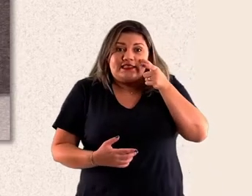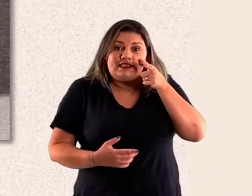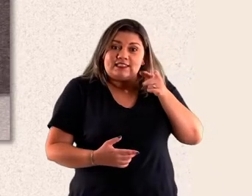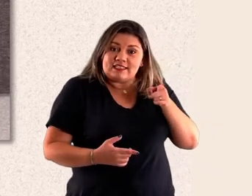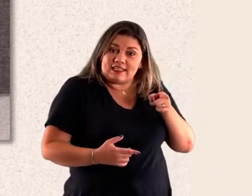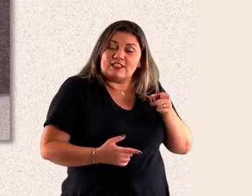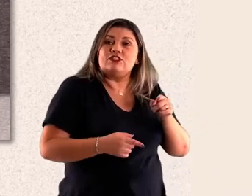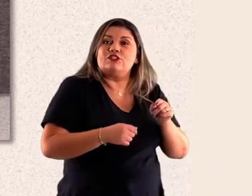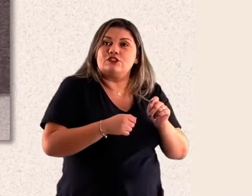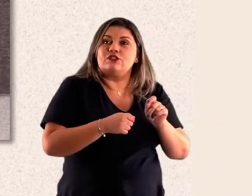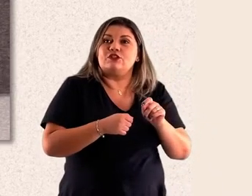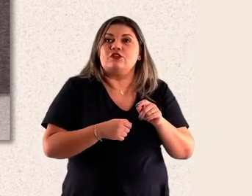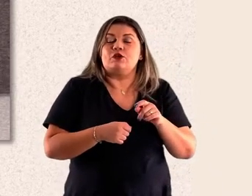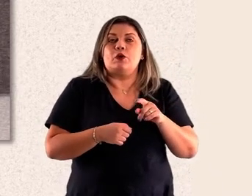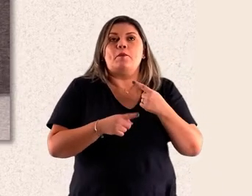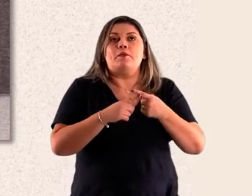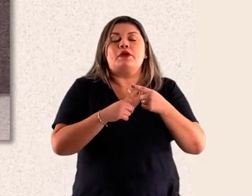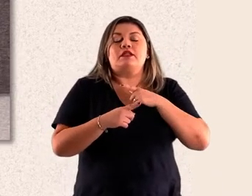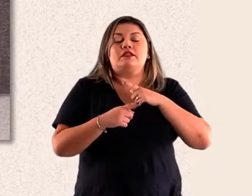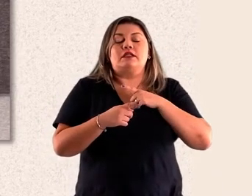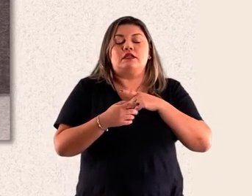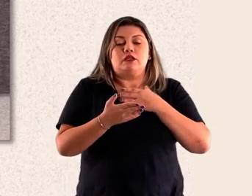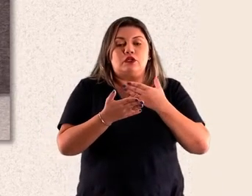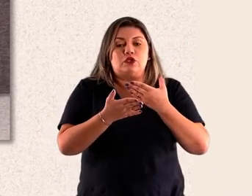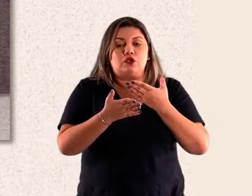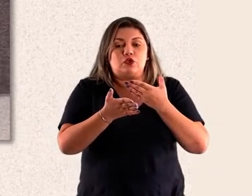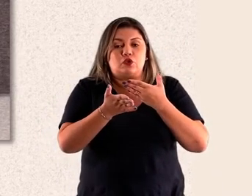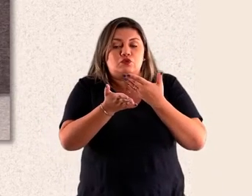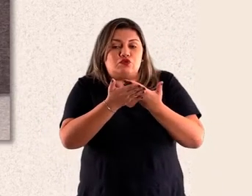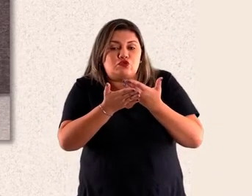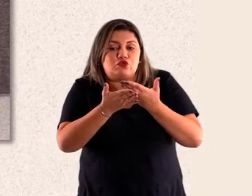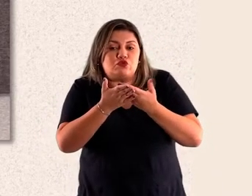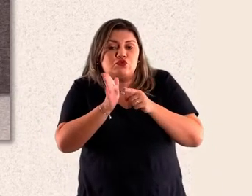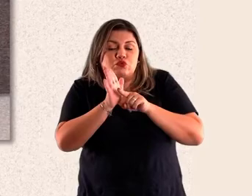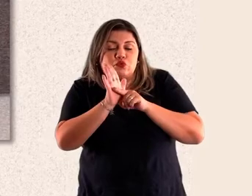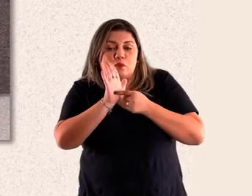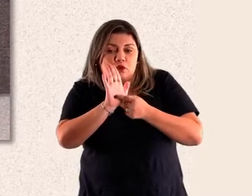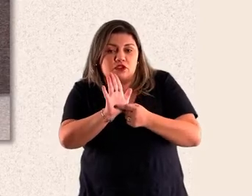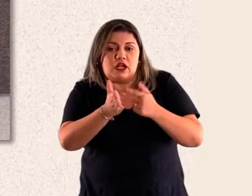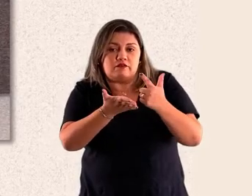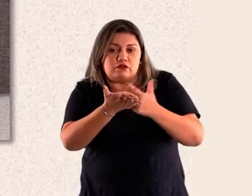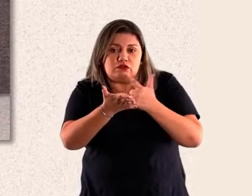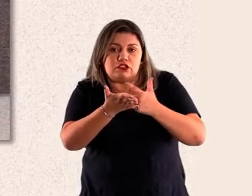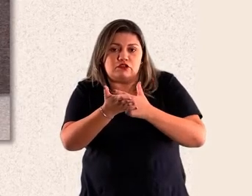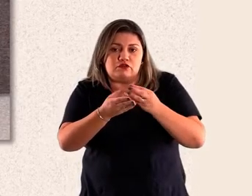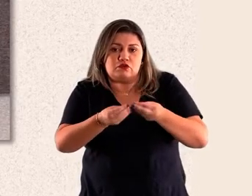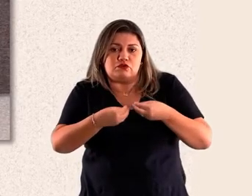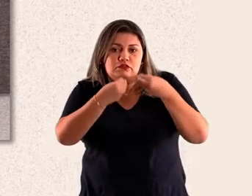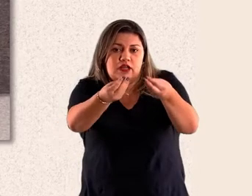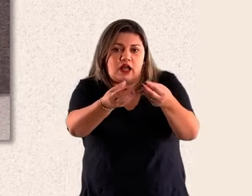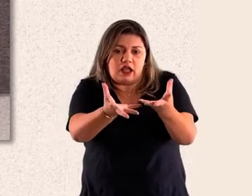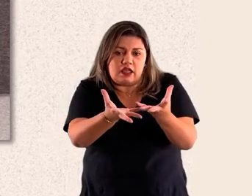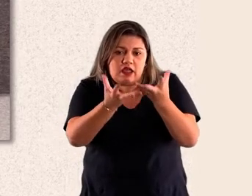um estudo que é citado nesse livro dar e receber que ele fala sobre os